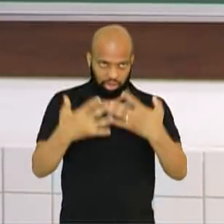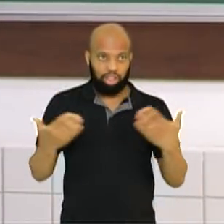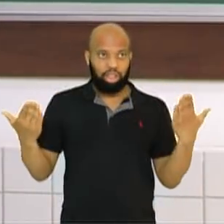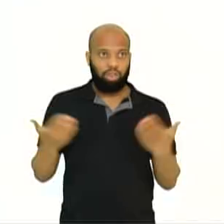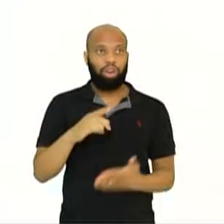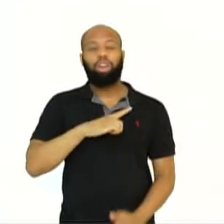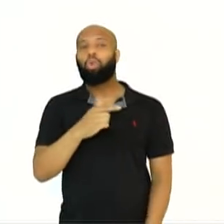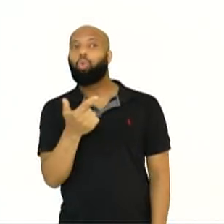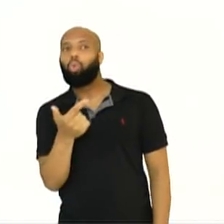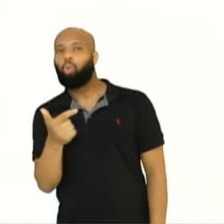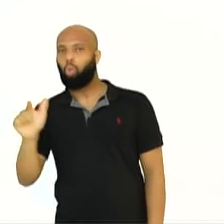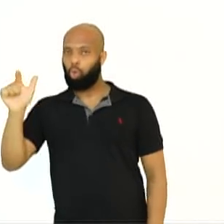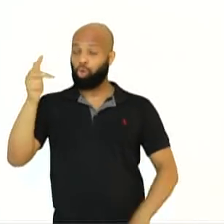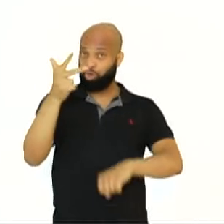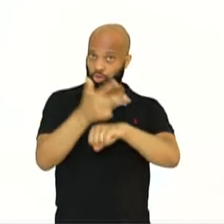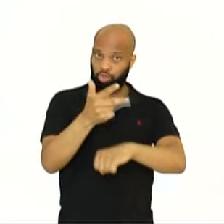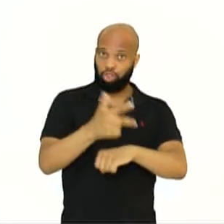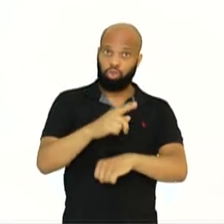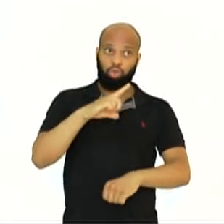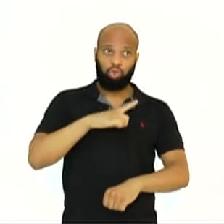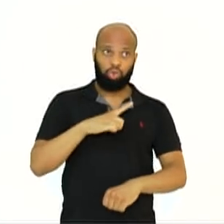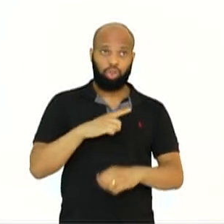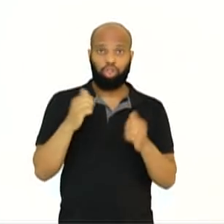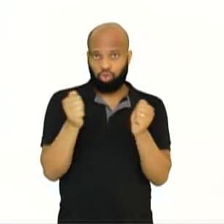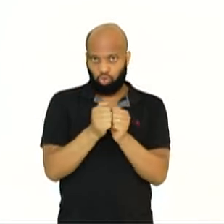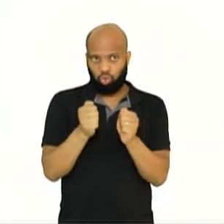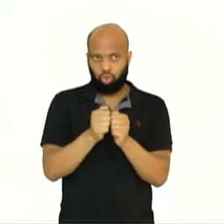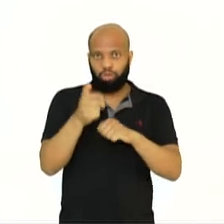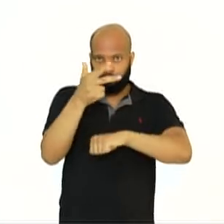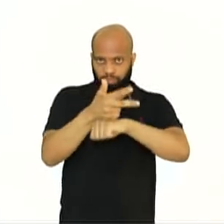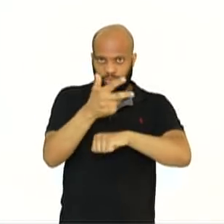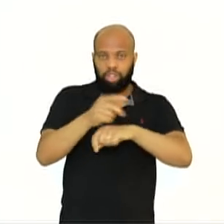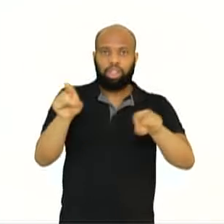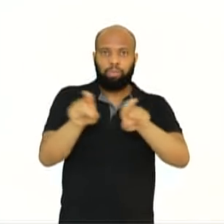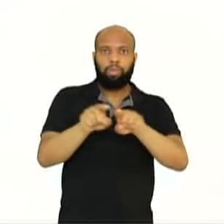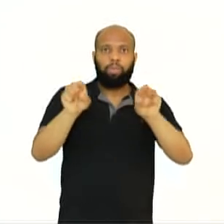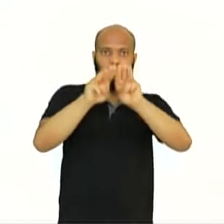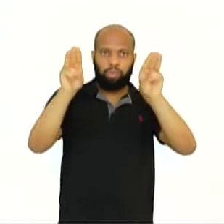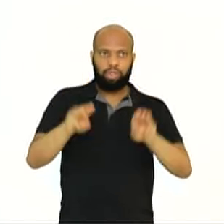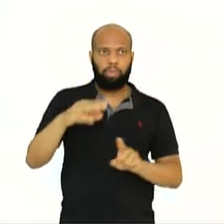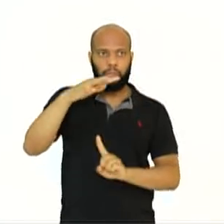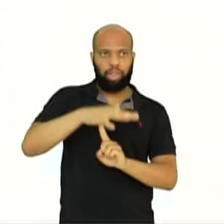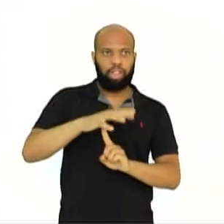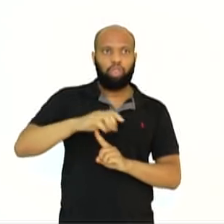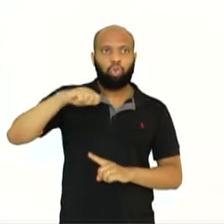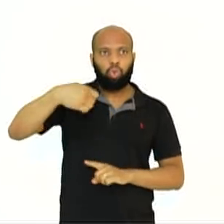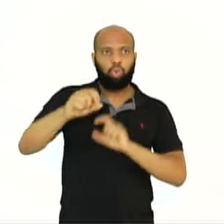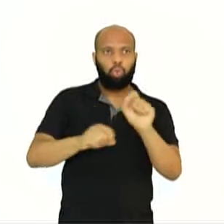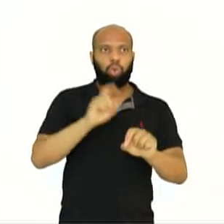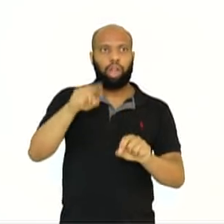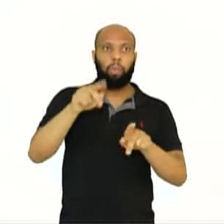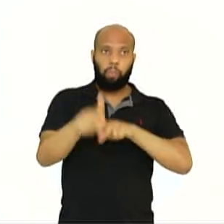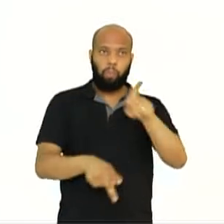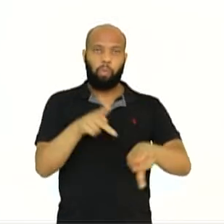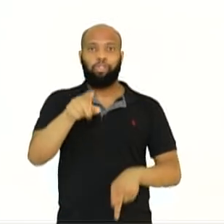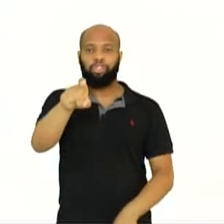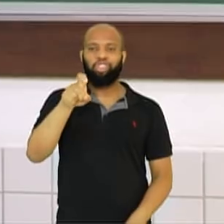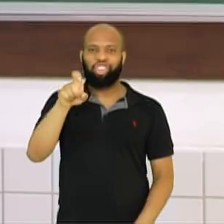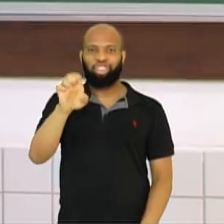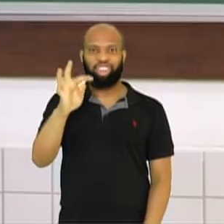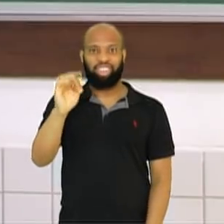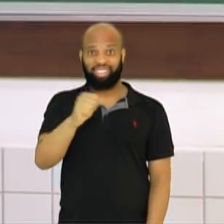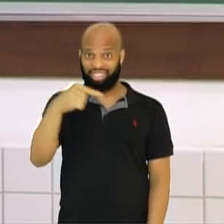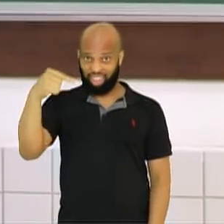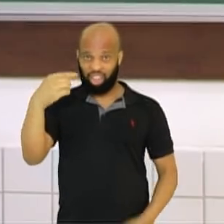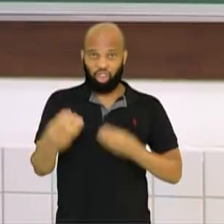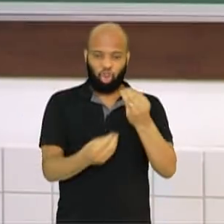um próximo vídeo que nós construímos lá no Museu Paranaense, é sobre o povo Chetá e como que o Museu Paranaense faz uma